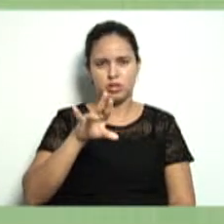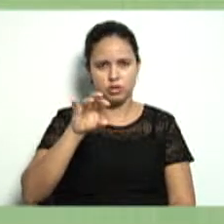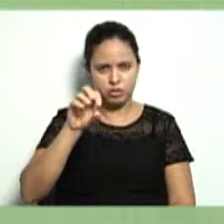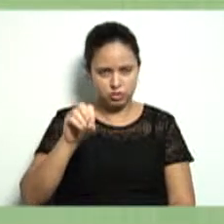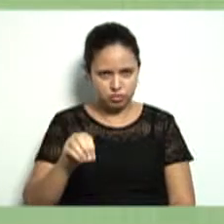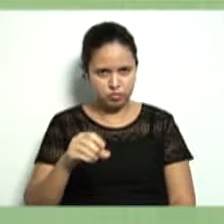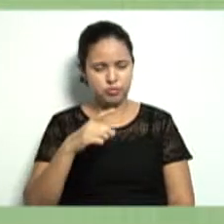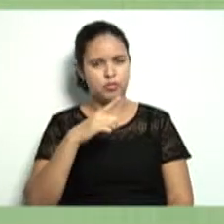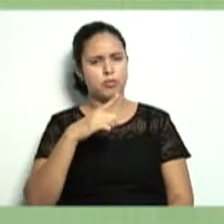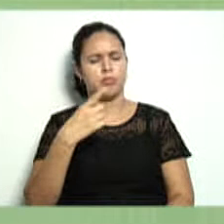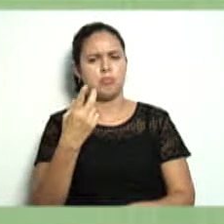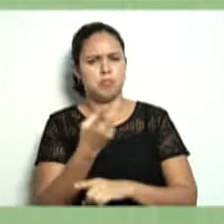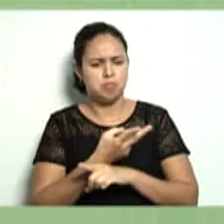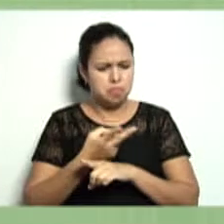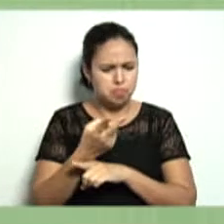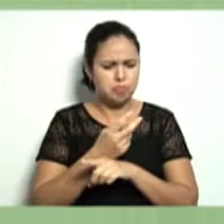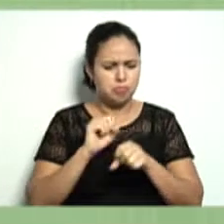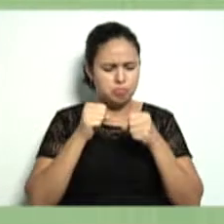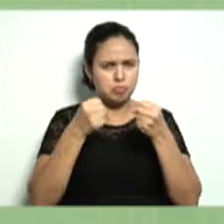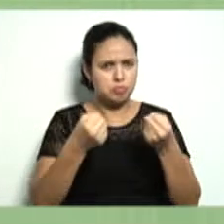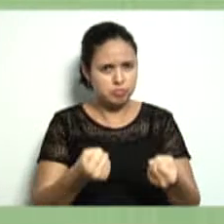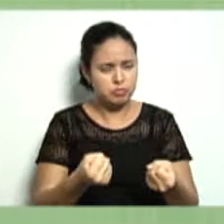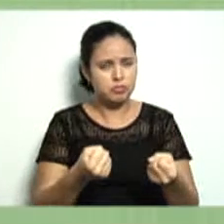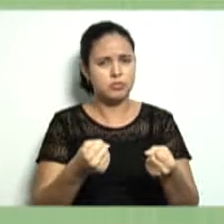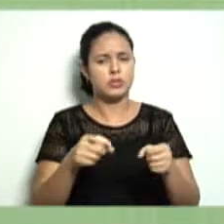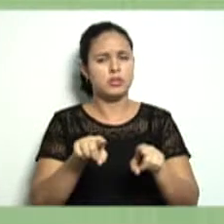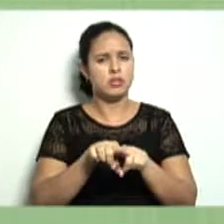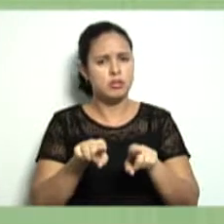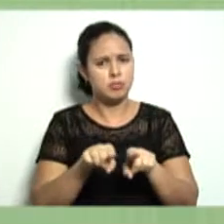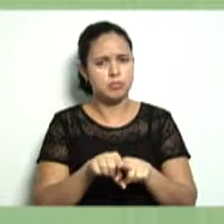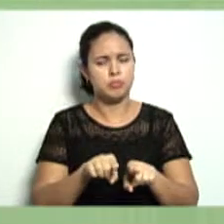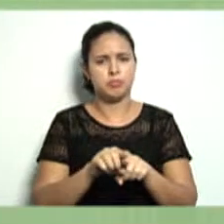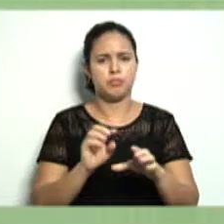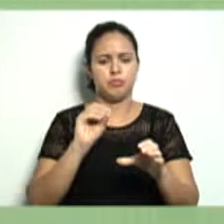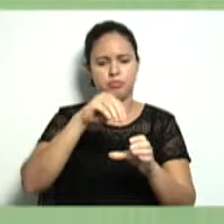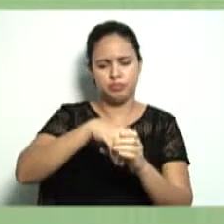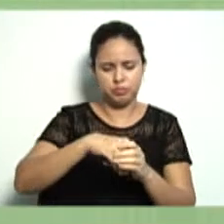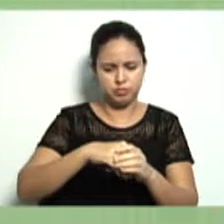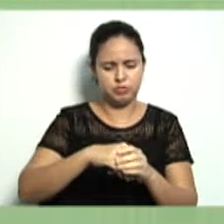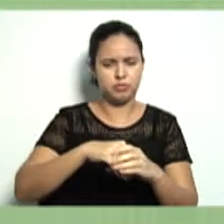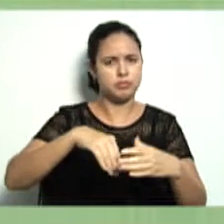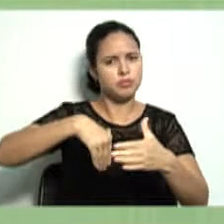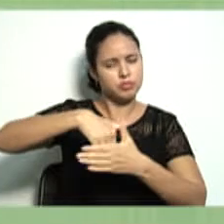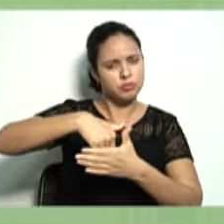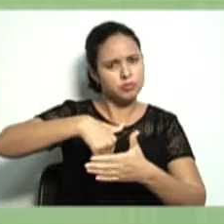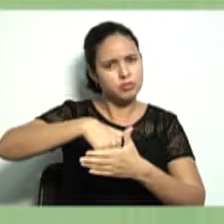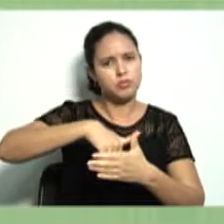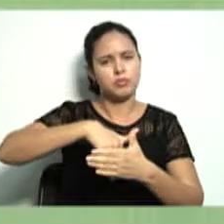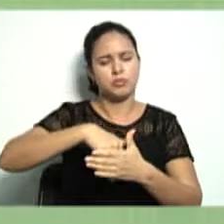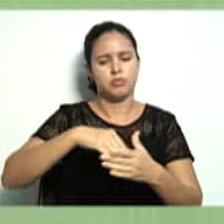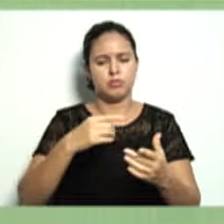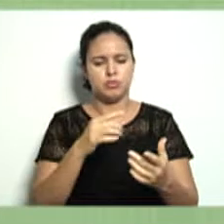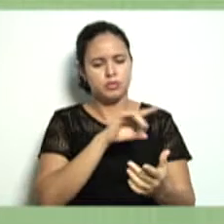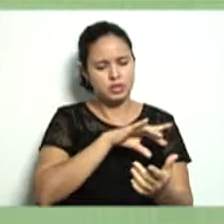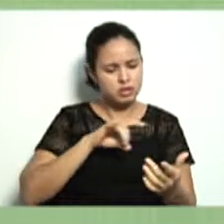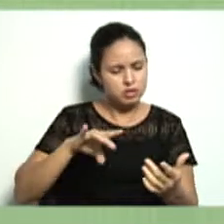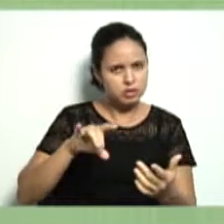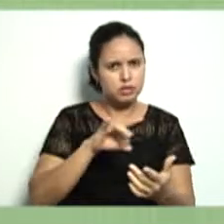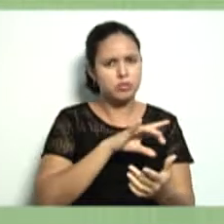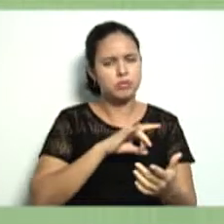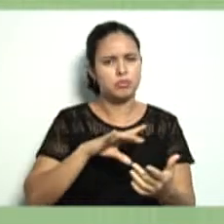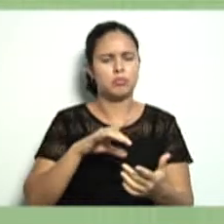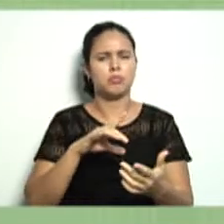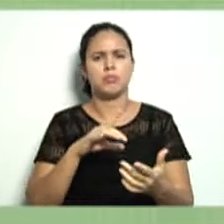gol. Mas aí nós temos o zagueiro, que já vai dificultar para a bola chegar até o goleiro. Nós temos aí os